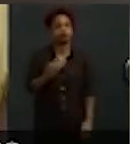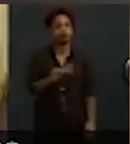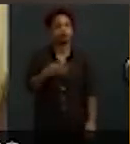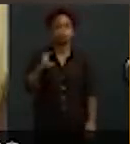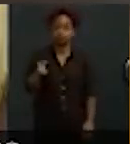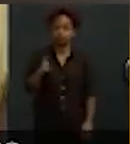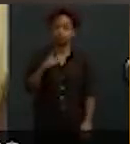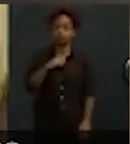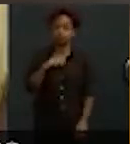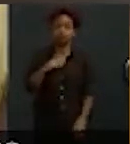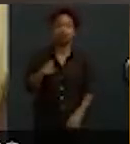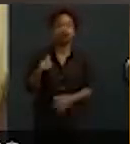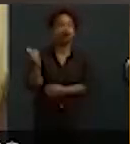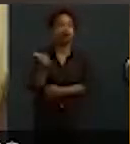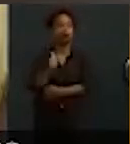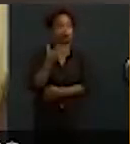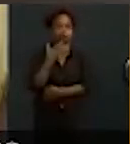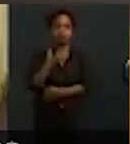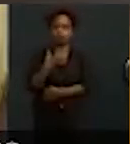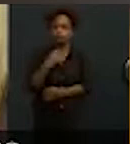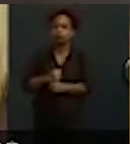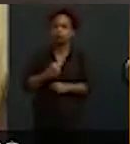10.845, de 11 de dezembro de